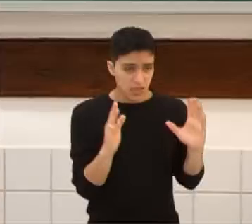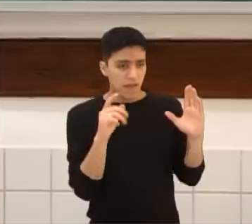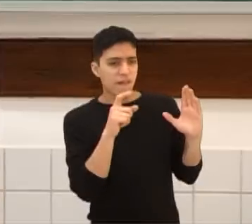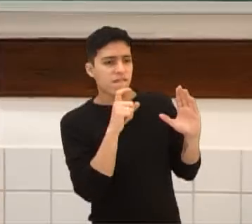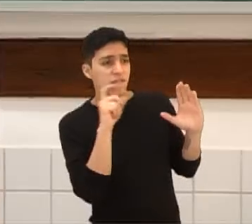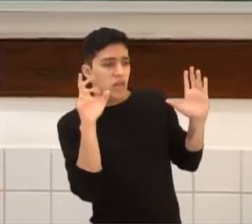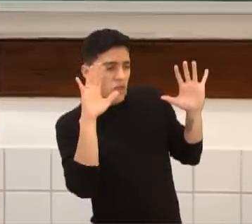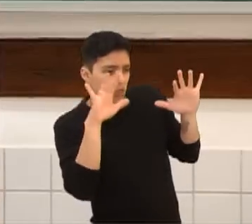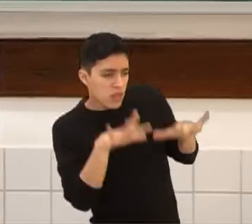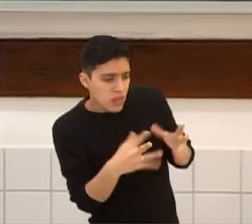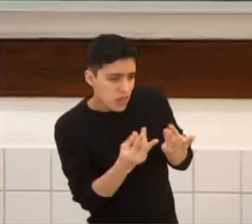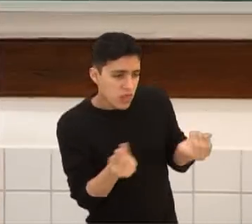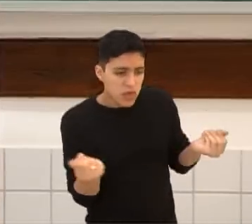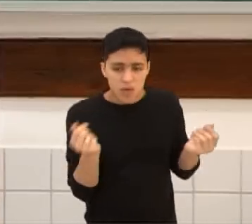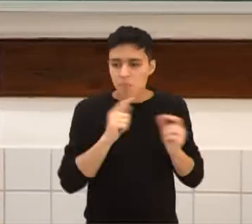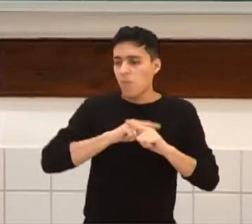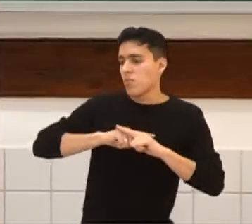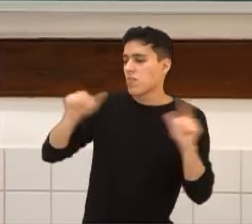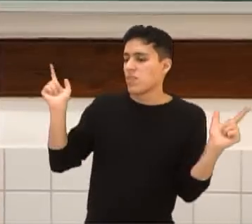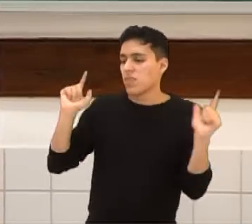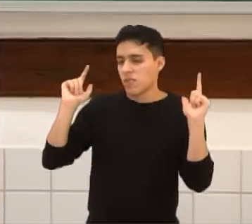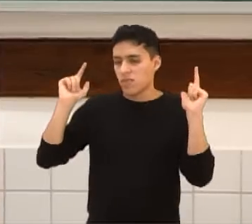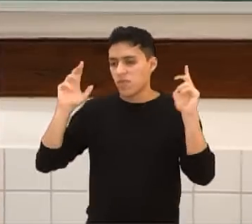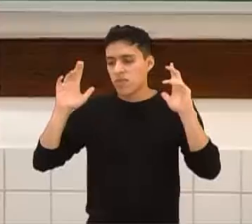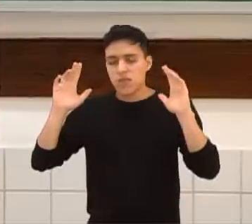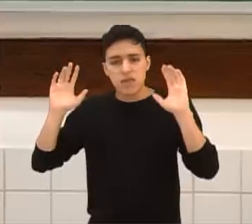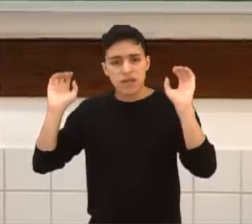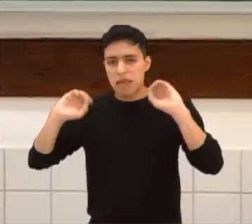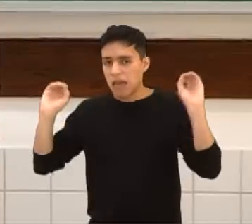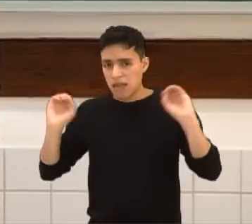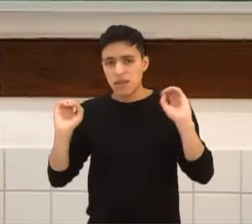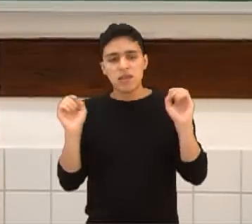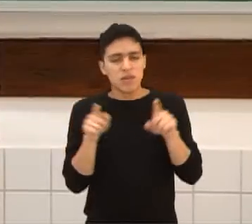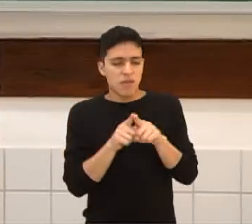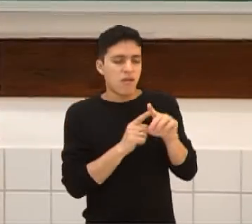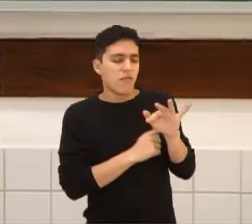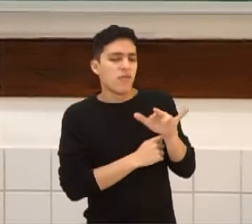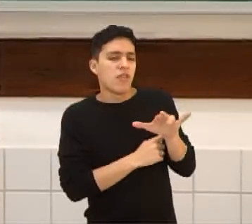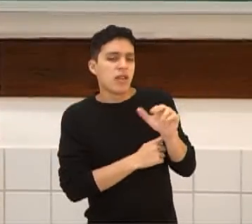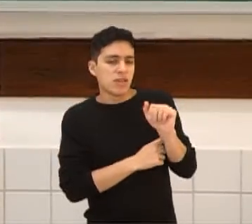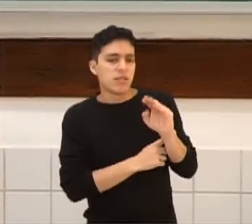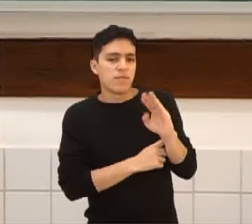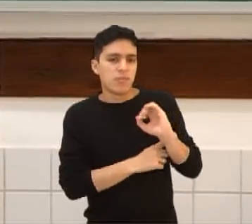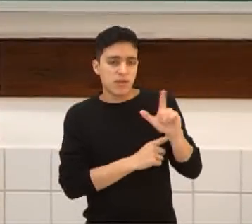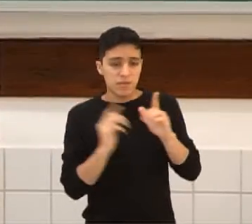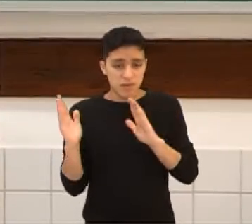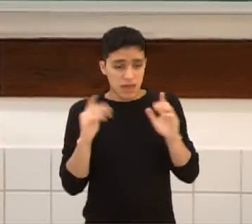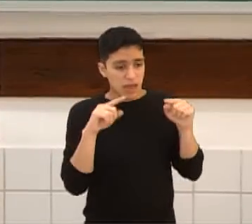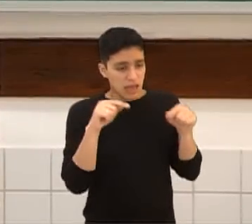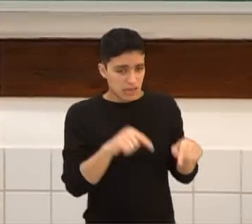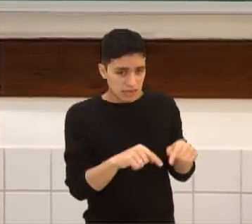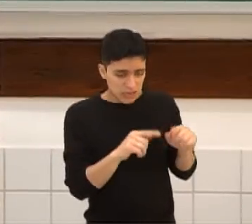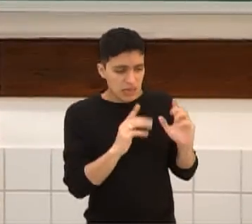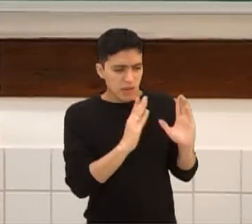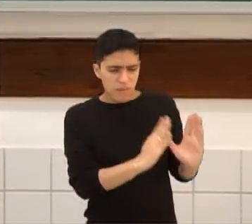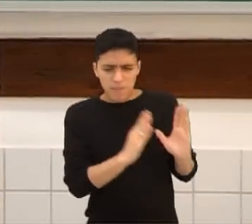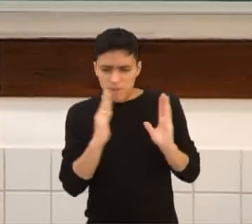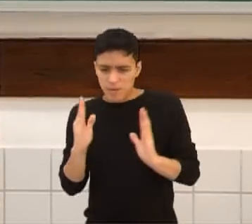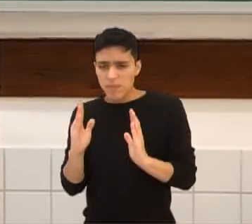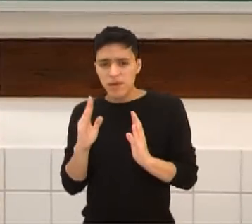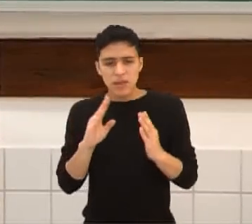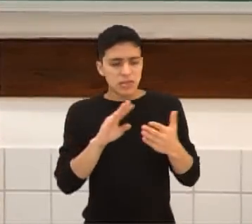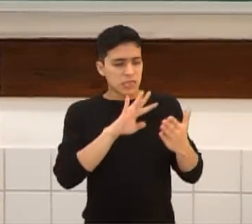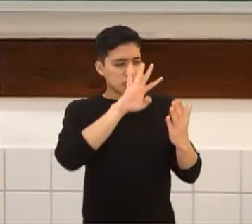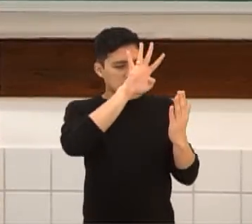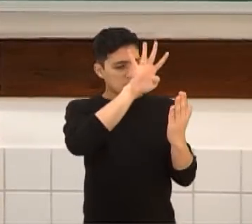de neve e outro sem neve no caso da floresta boreal. Aqui nós temos verão, inverno, outono e primavera, as 4 estações